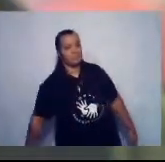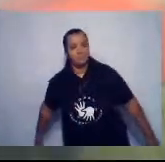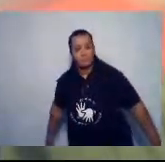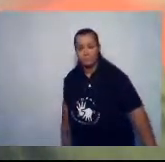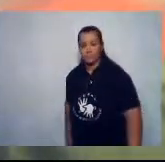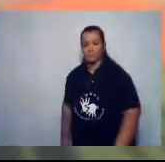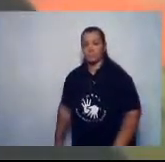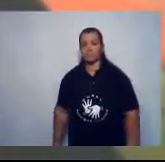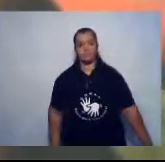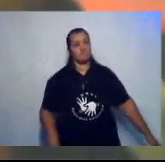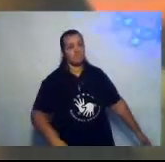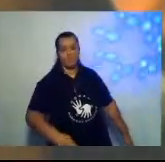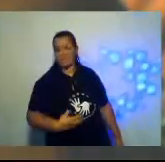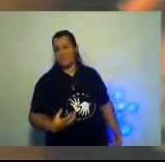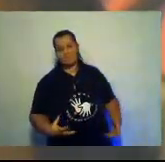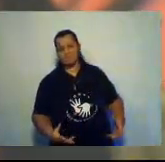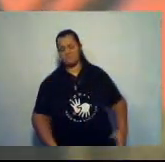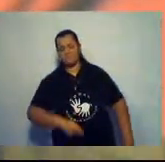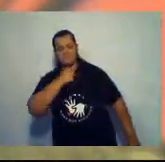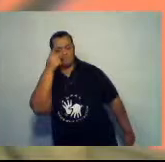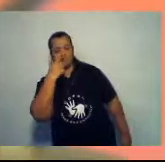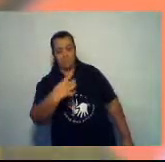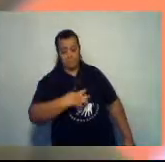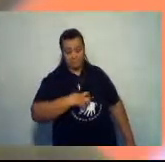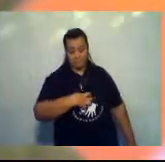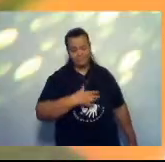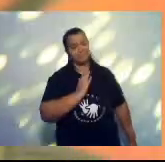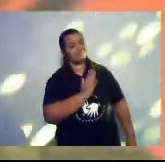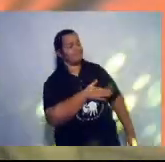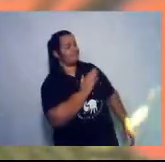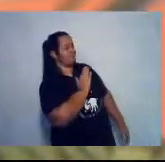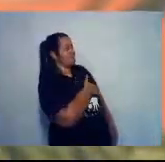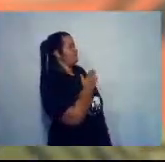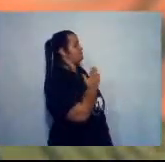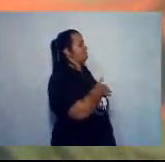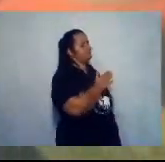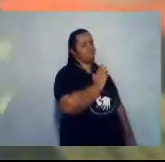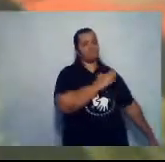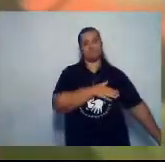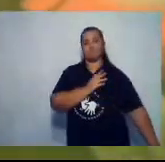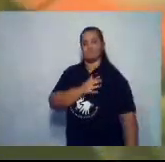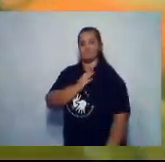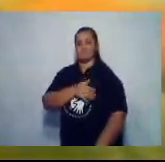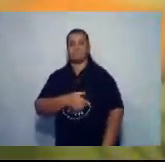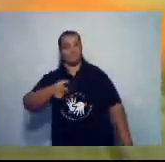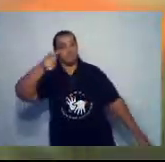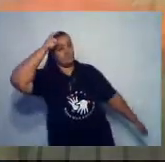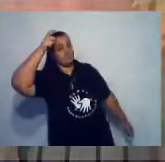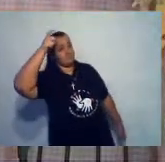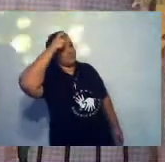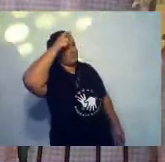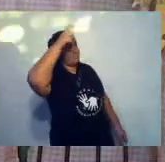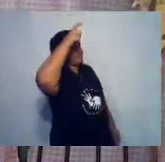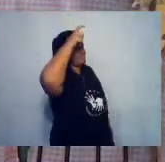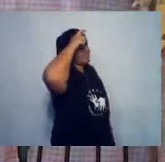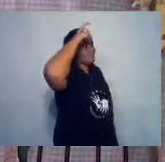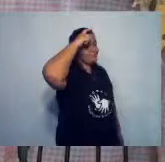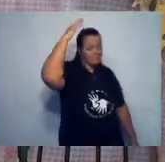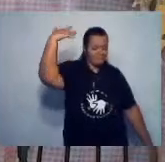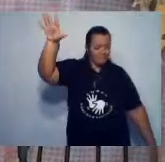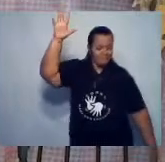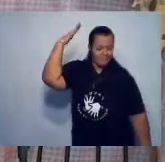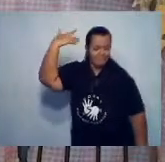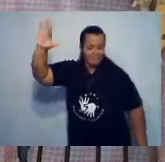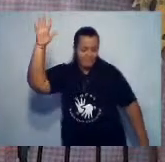indecente. Aí não aguentei, falei o que o coração sente.